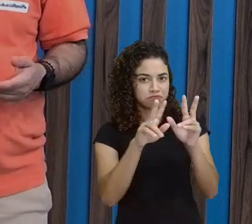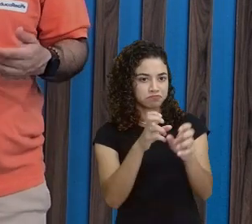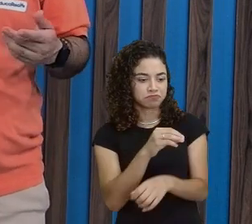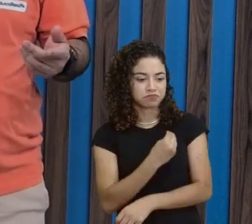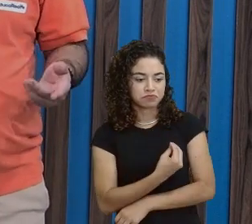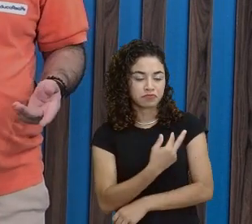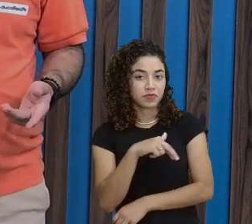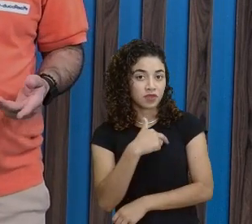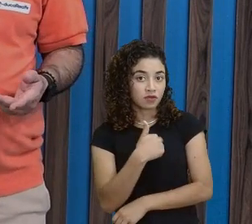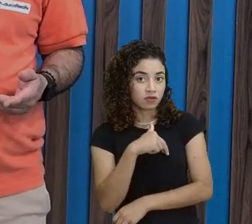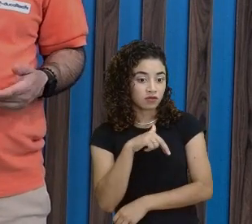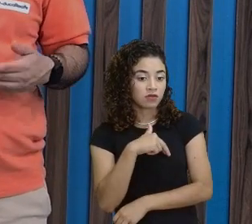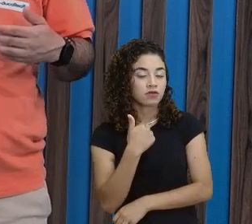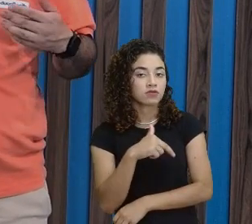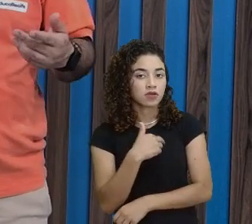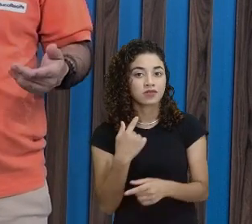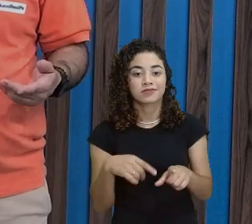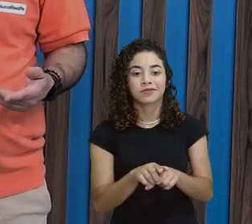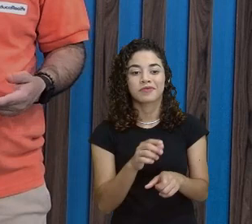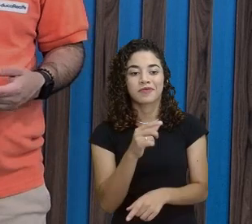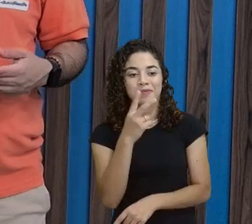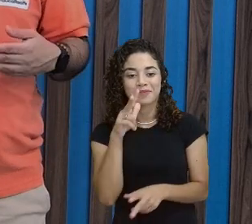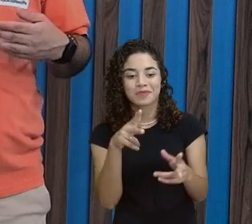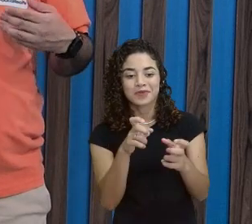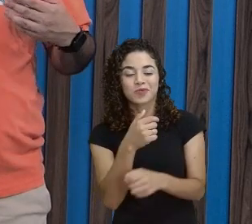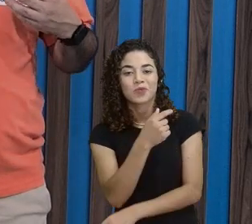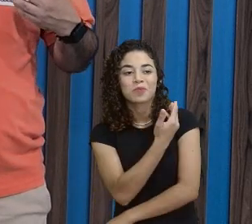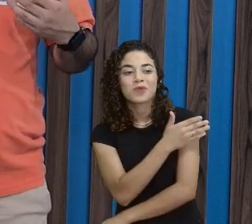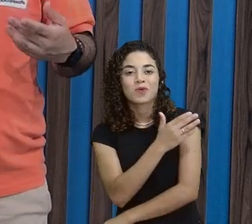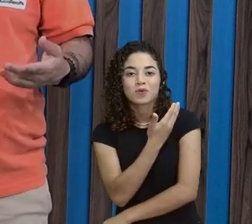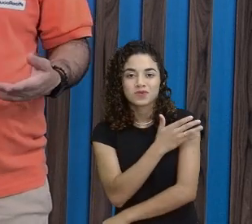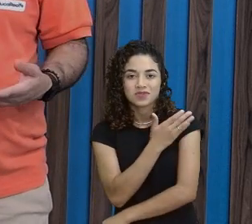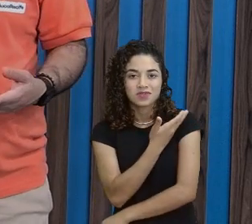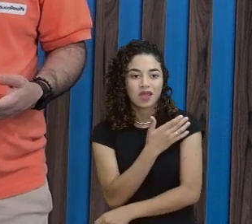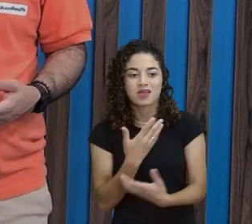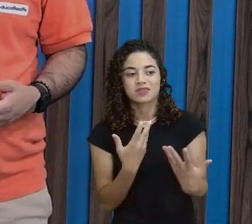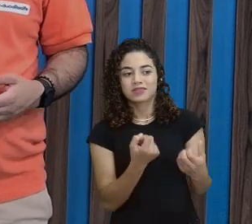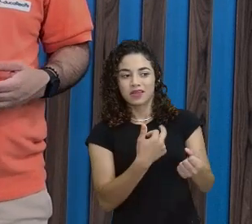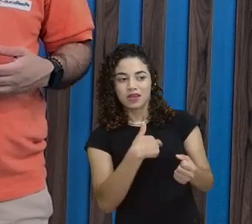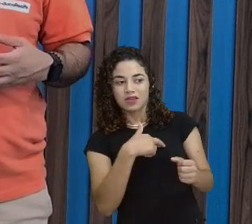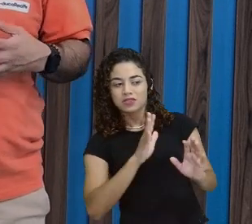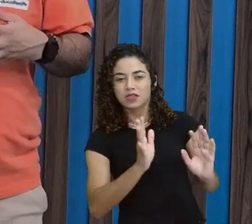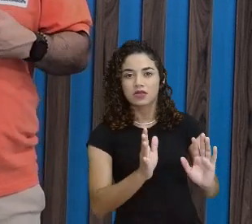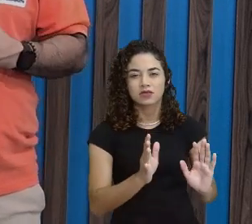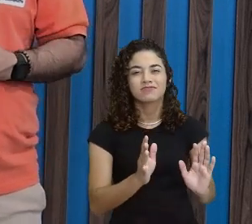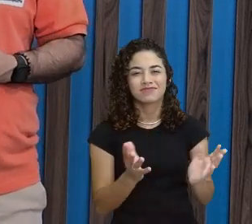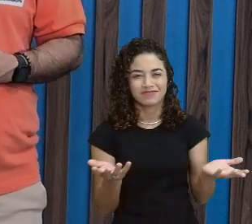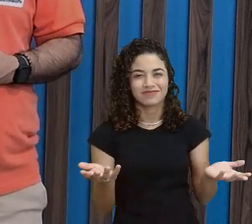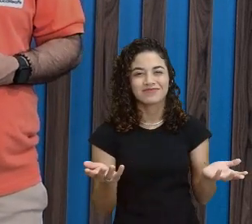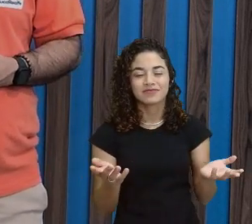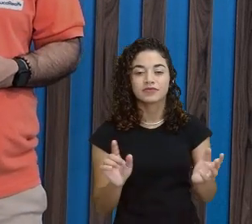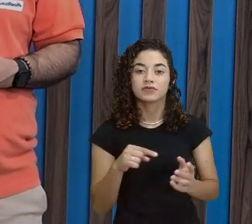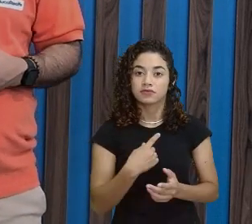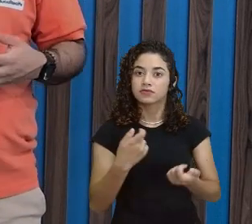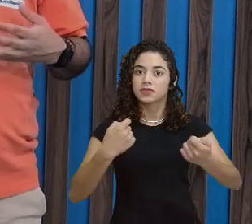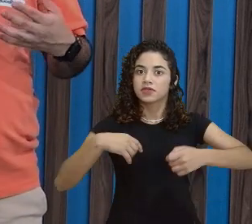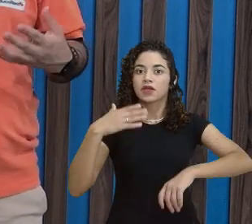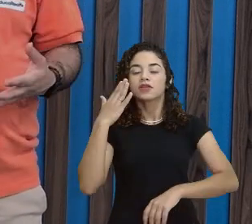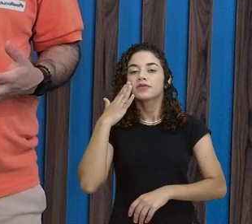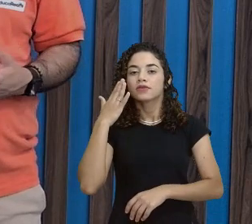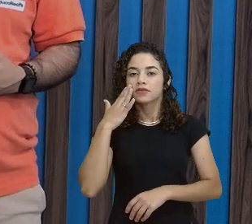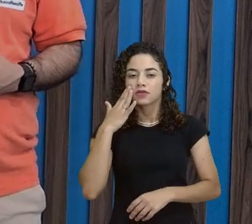perspectiva da intolerância religiosa e a gente viu que essa questão, né, de se trabalhar,